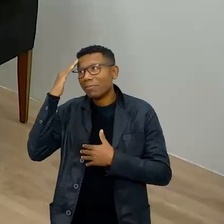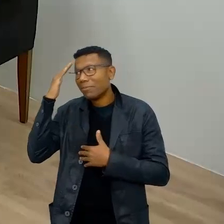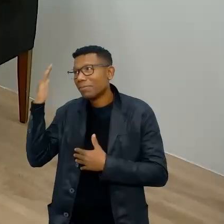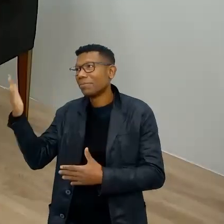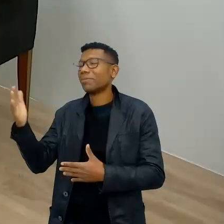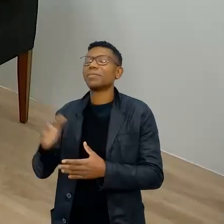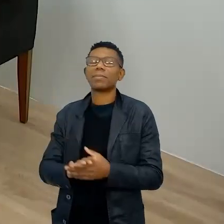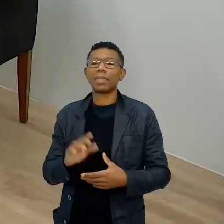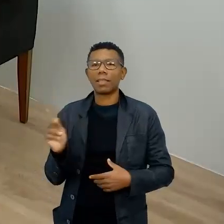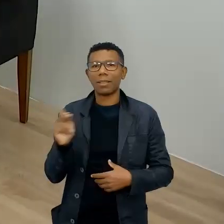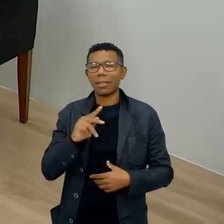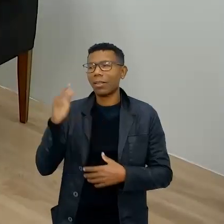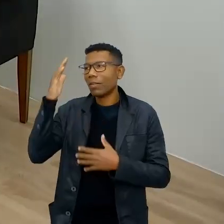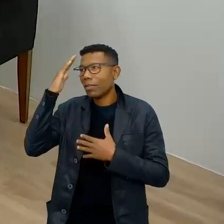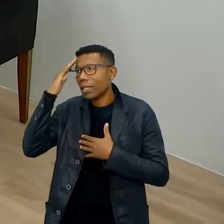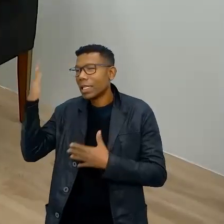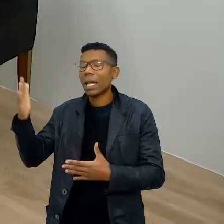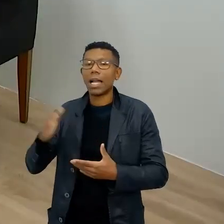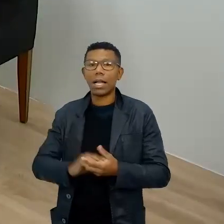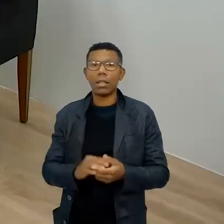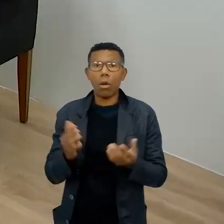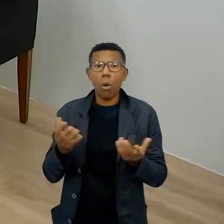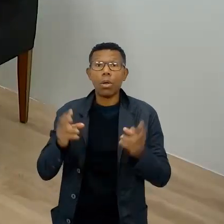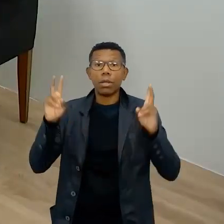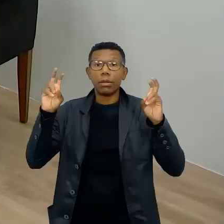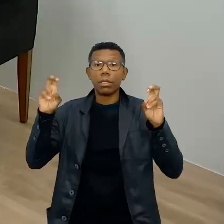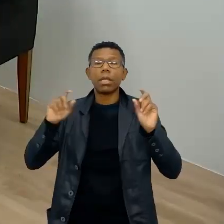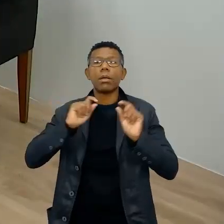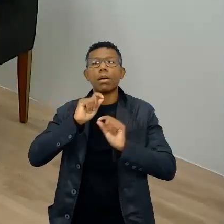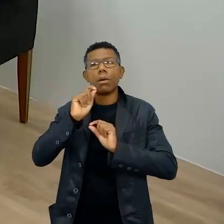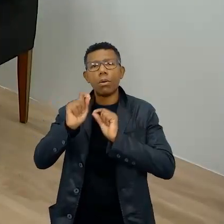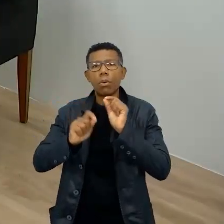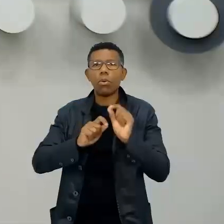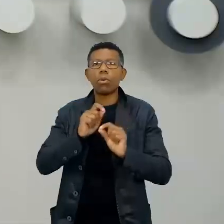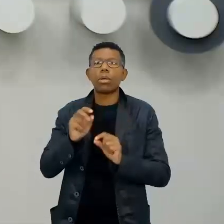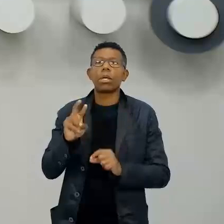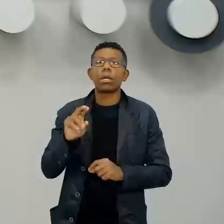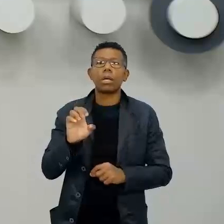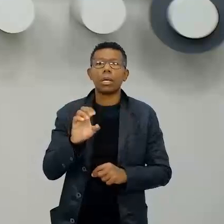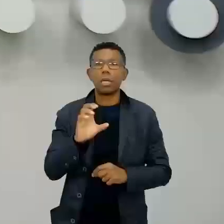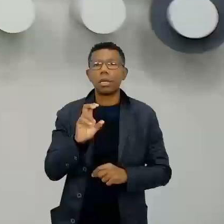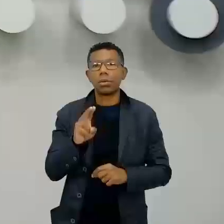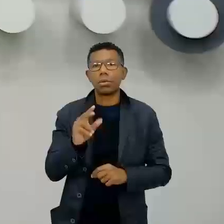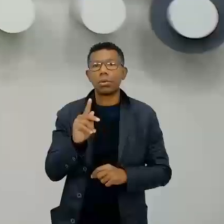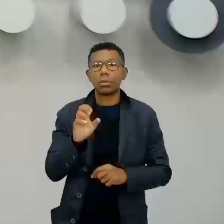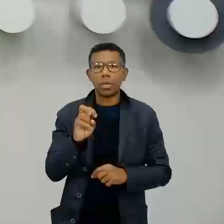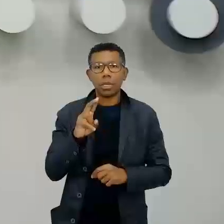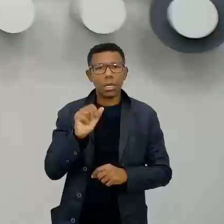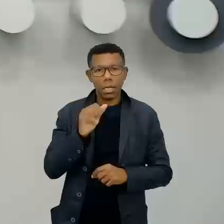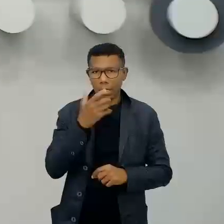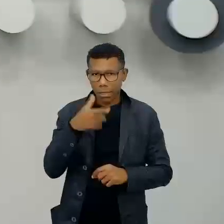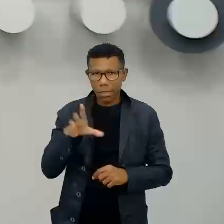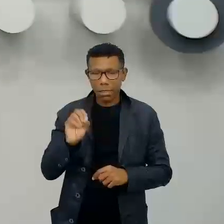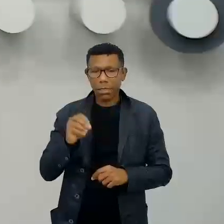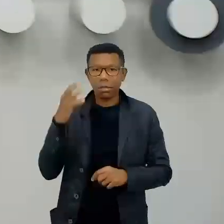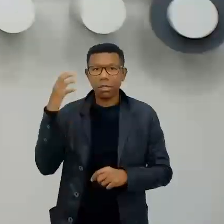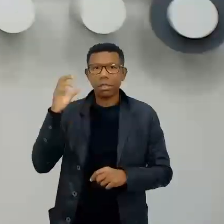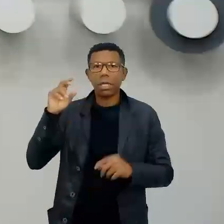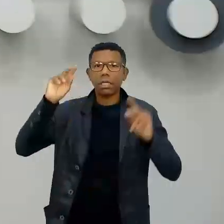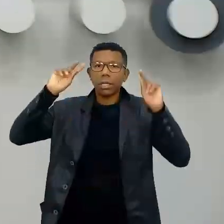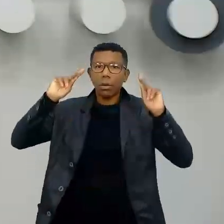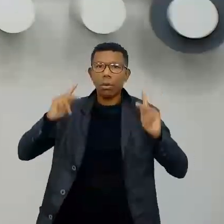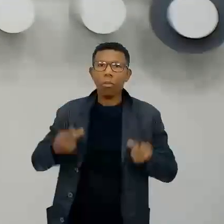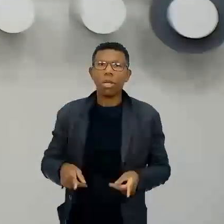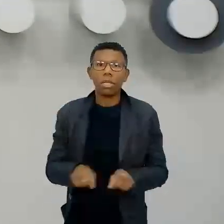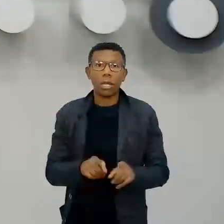participação, professores. E hoje a pauta será sobre recuperação, ciências humanas sociais aplicadas, violência